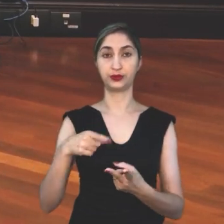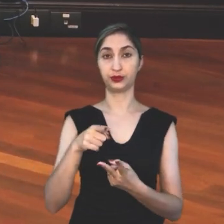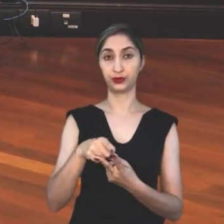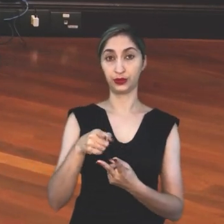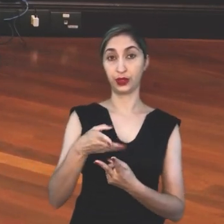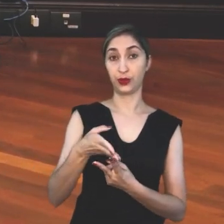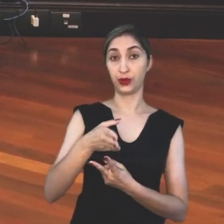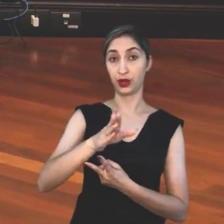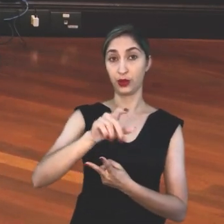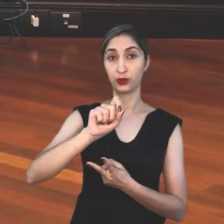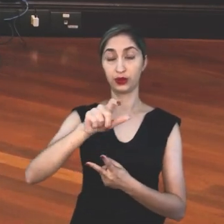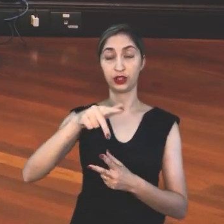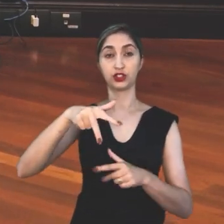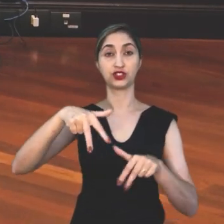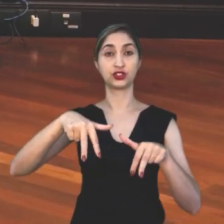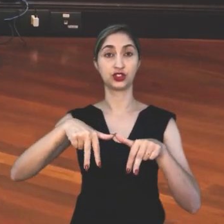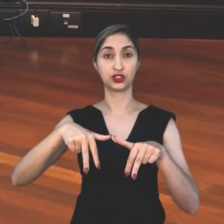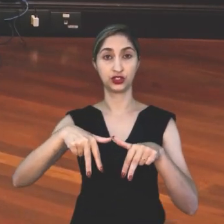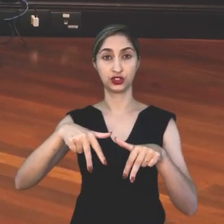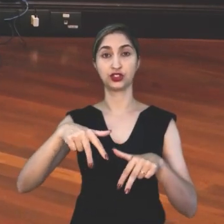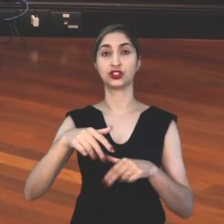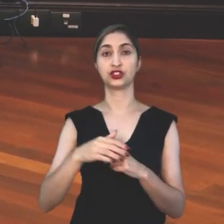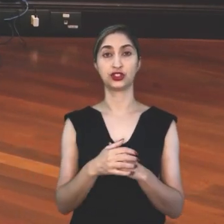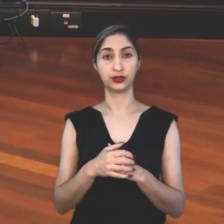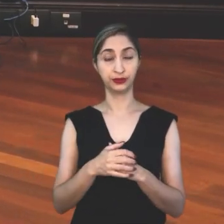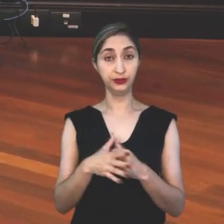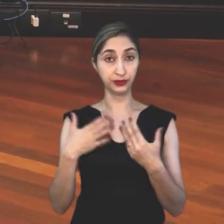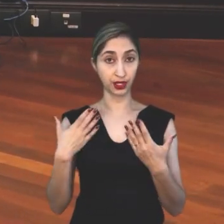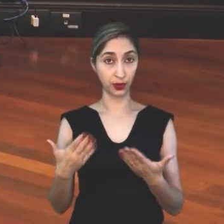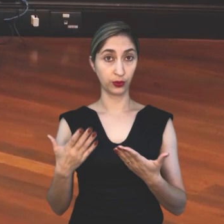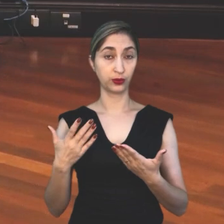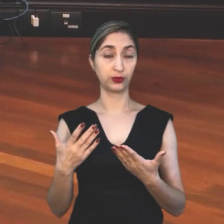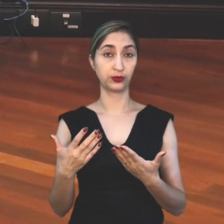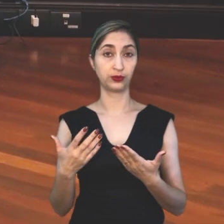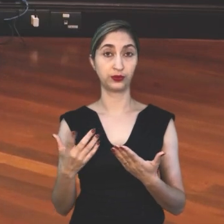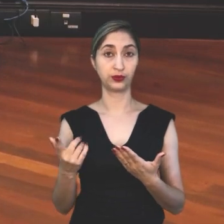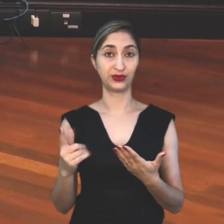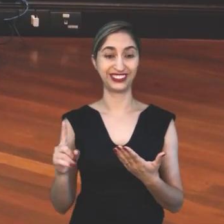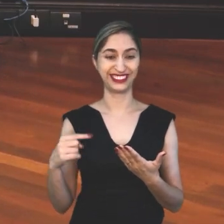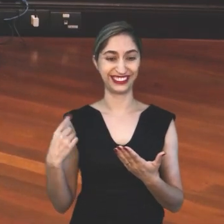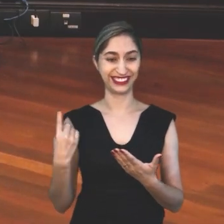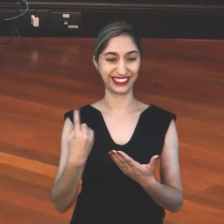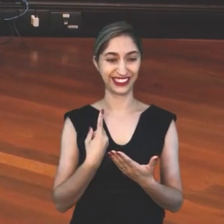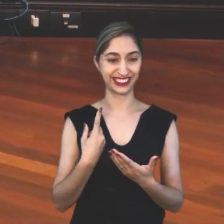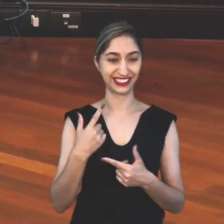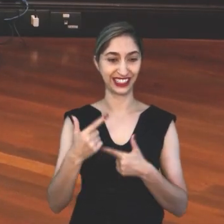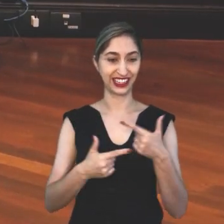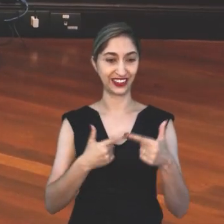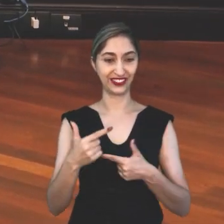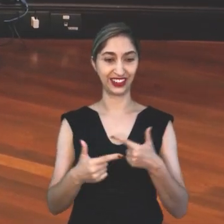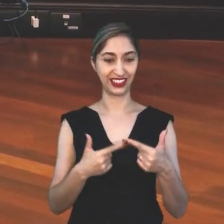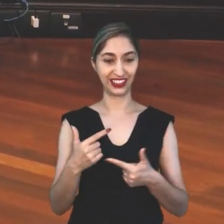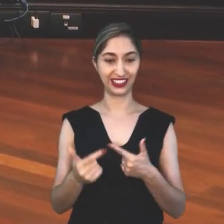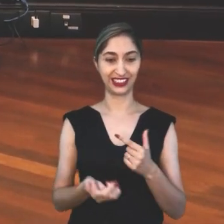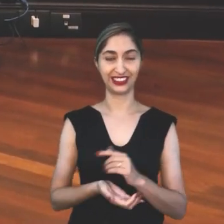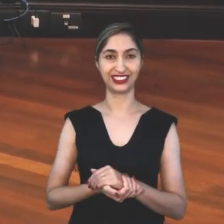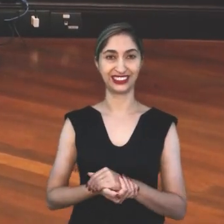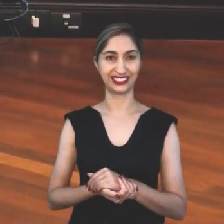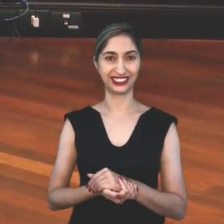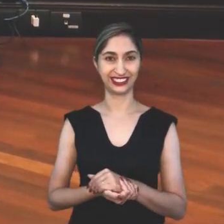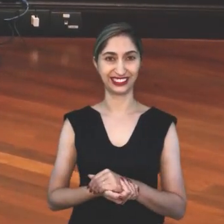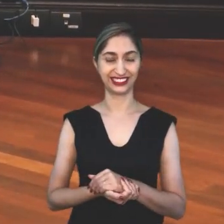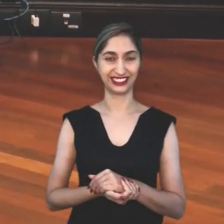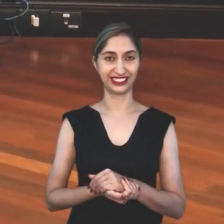mais possibilidades. O segundo eixo é o eixo gênero e mineridades. E aí a gente vem nesse eixo.